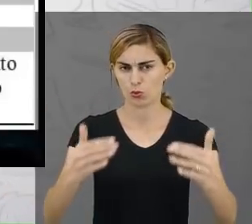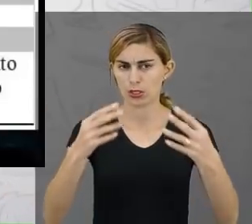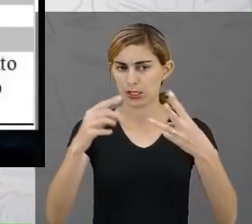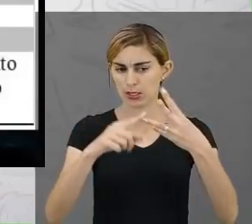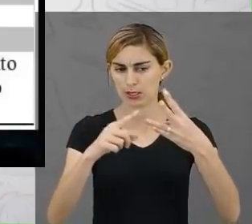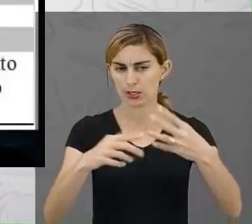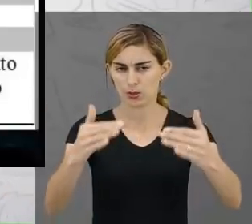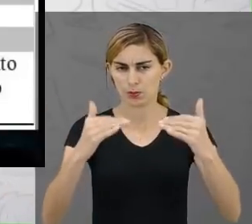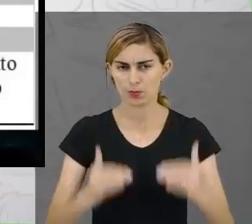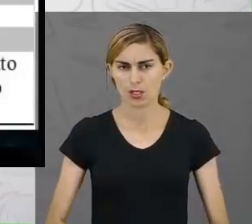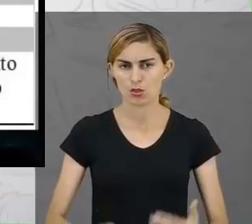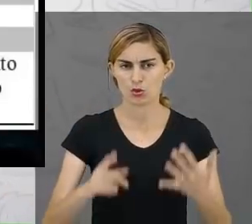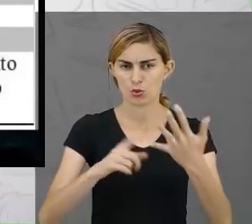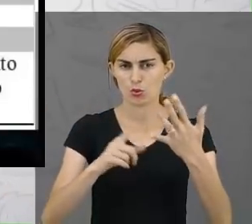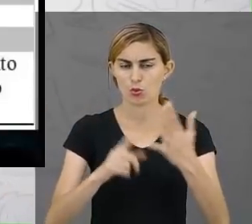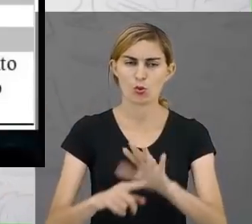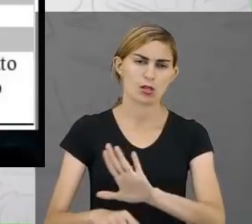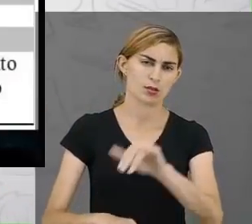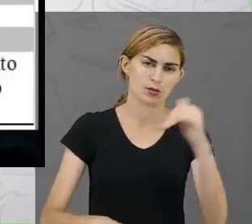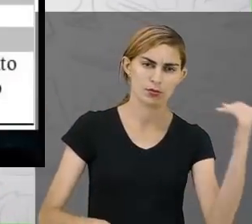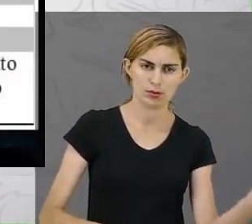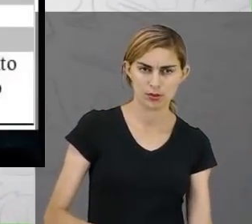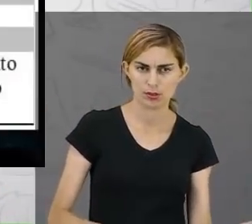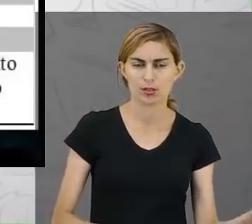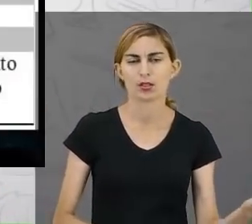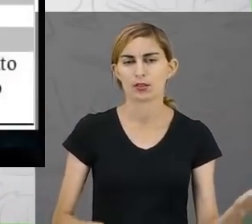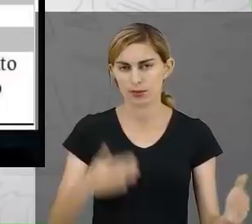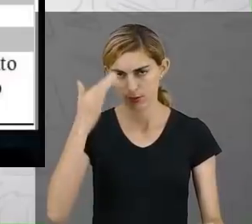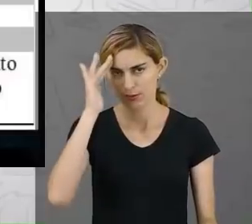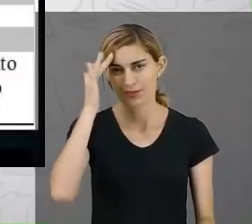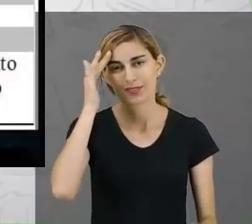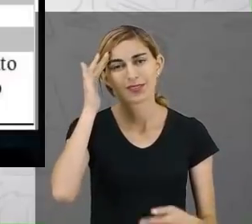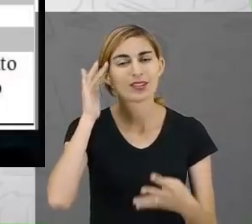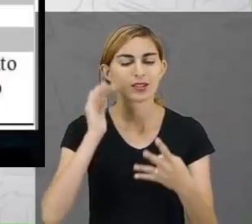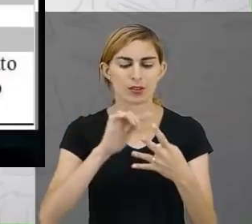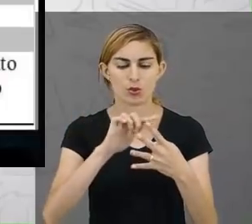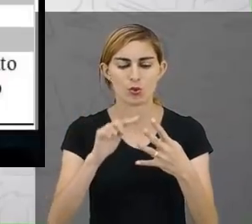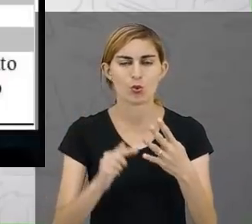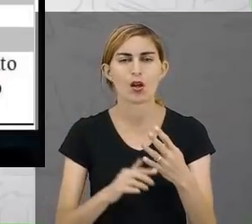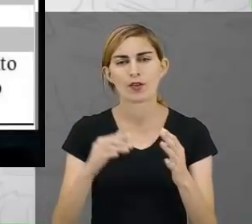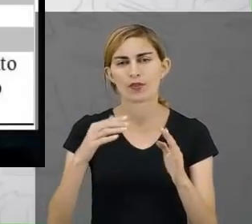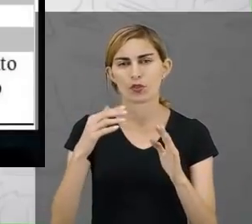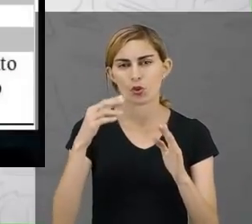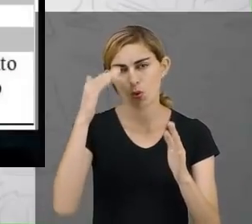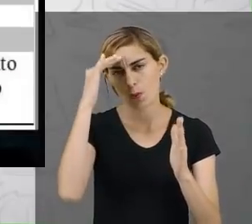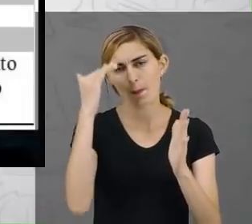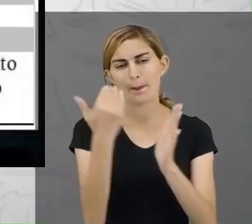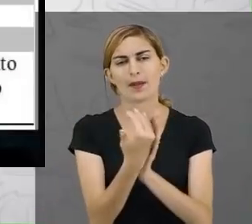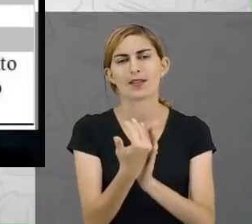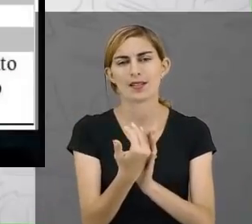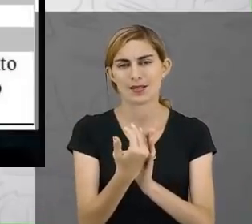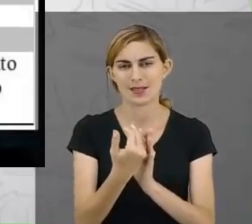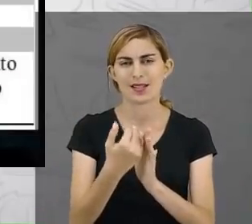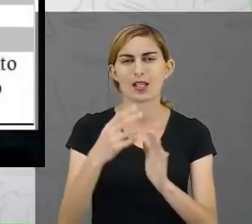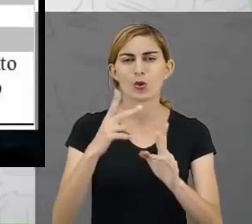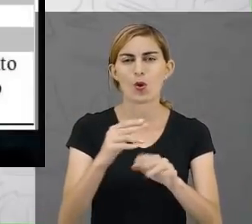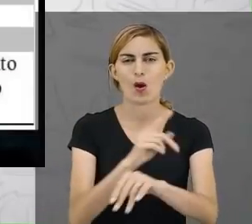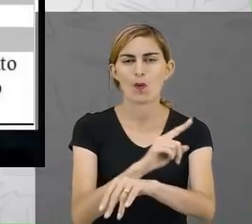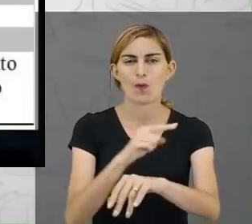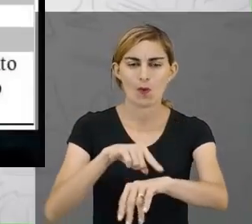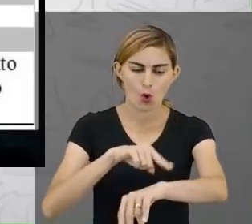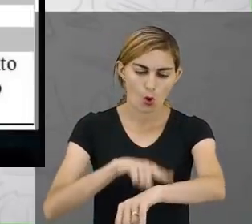baixo, o quarto, à direita. Então, entenda que ele vai seguir os ponteiros de um